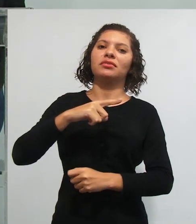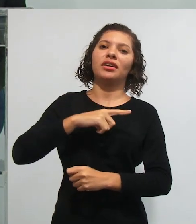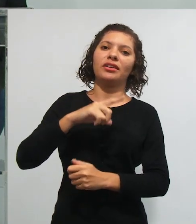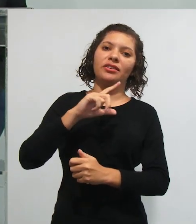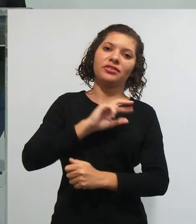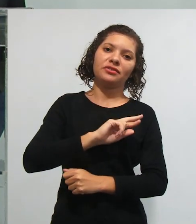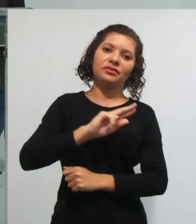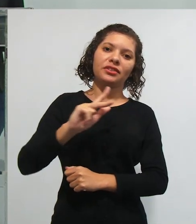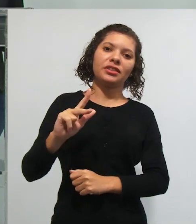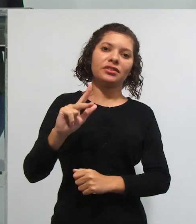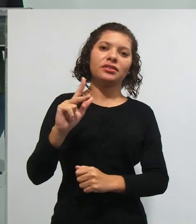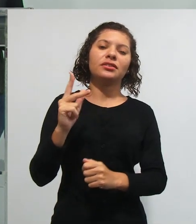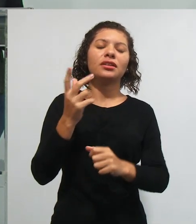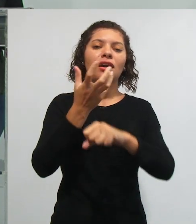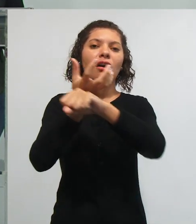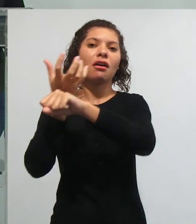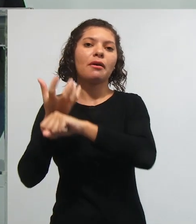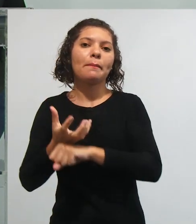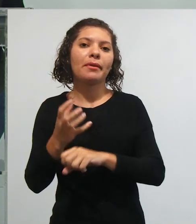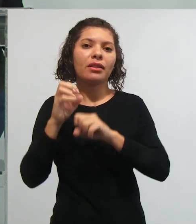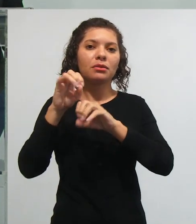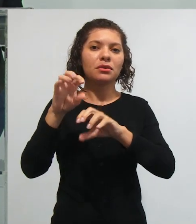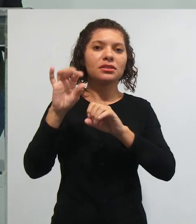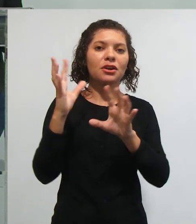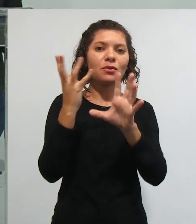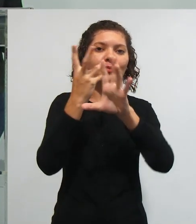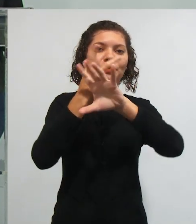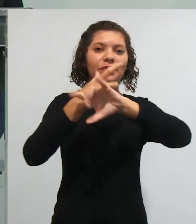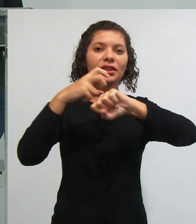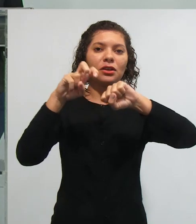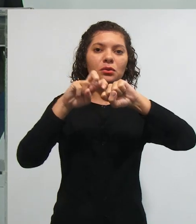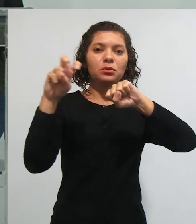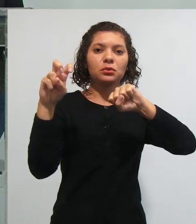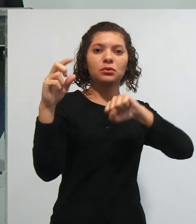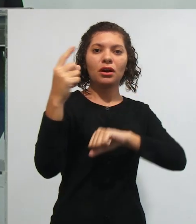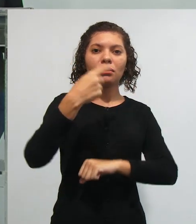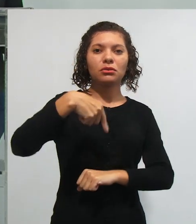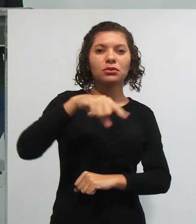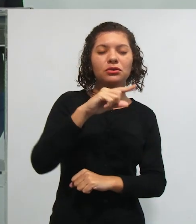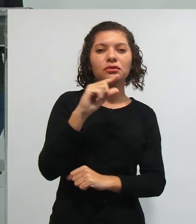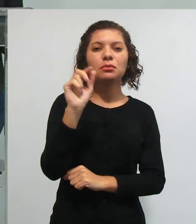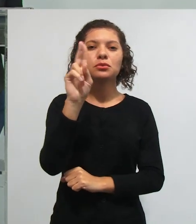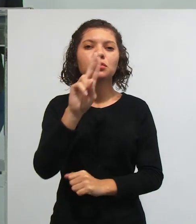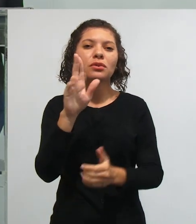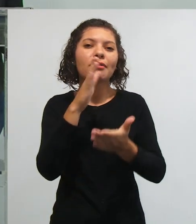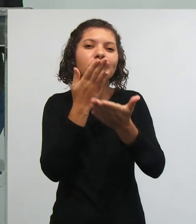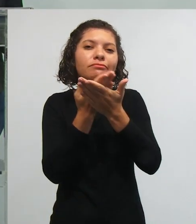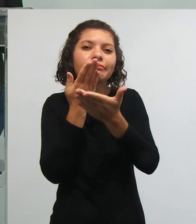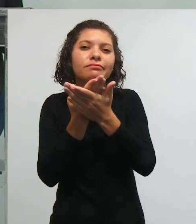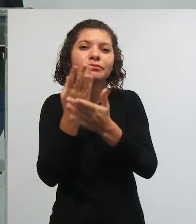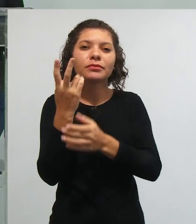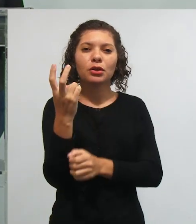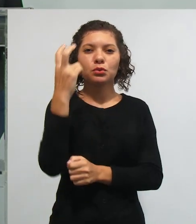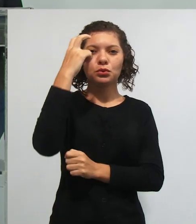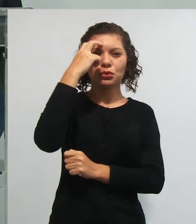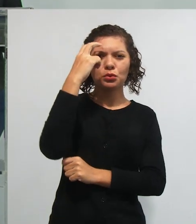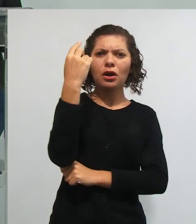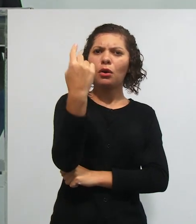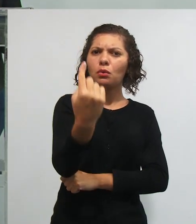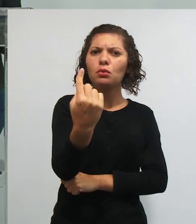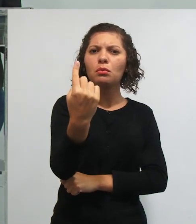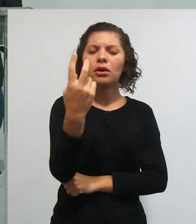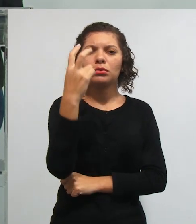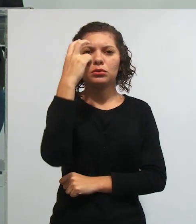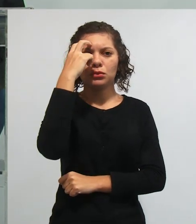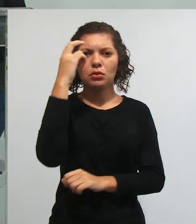nossa disciplina de educação intercultural nós vamos trabalhar a questão das culturas somos uma única cultura na sociedade não